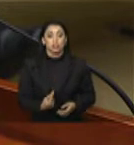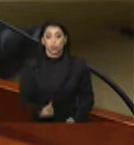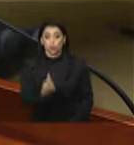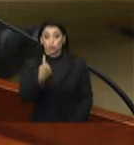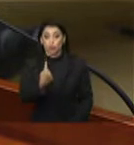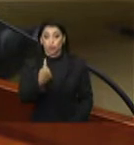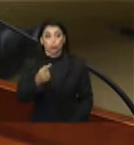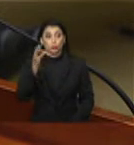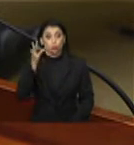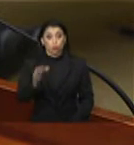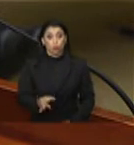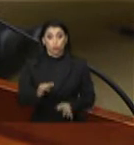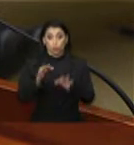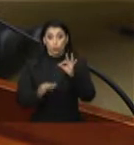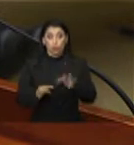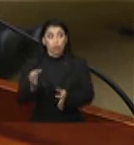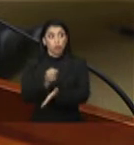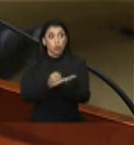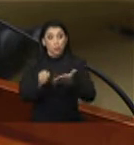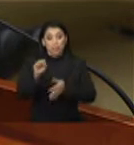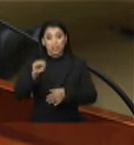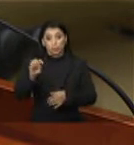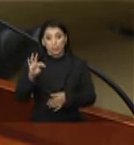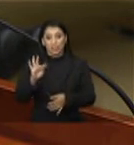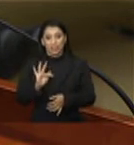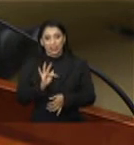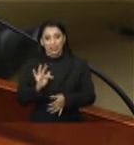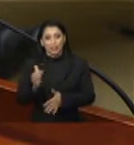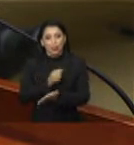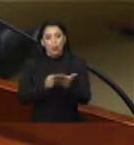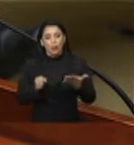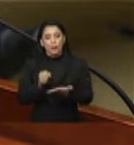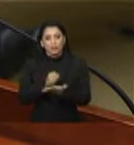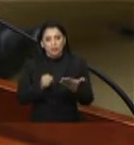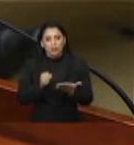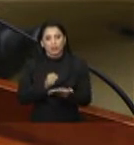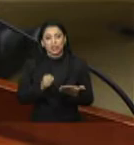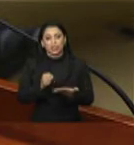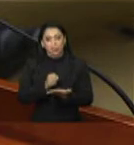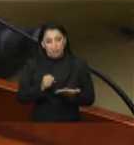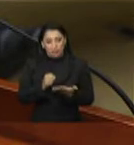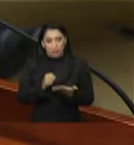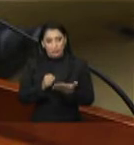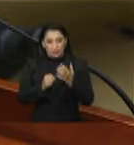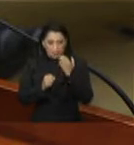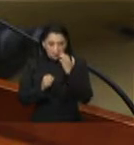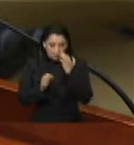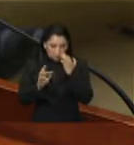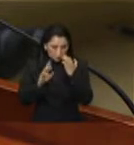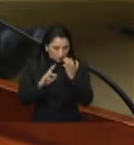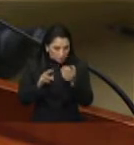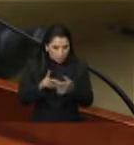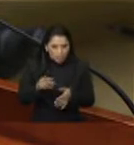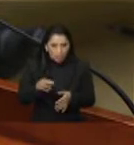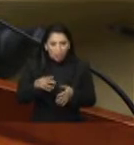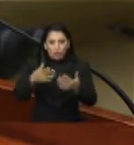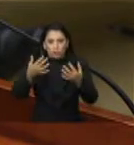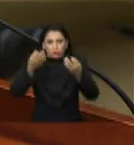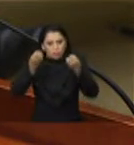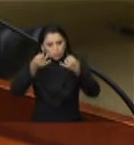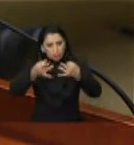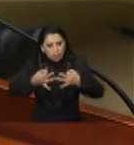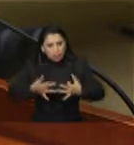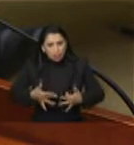do Supremo Tribunal Federal com fundamento profundamentação não exaustiva e além